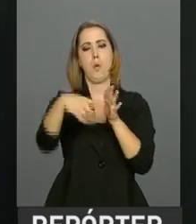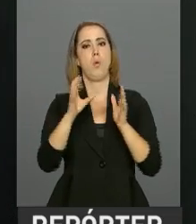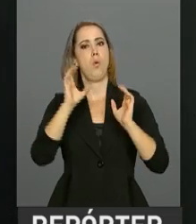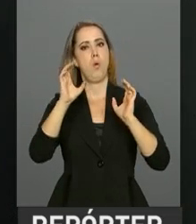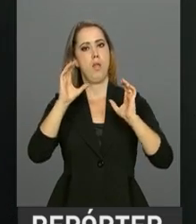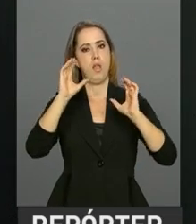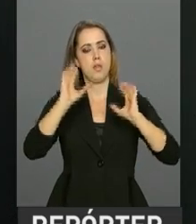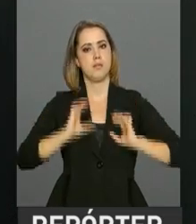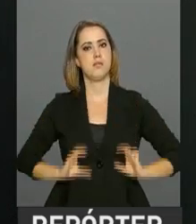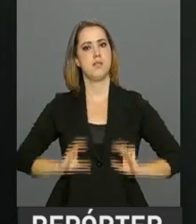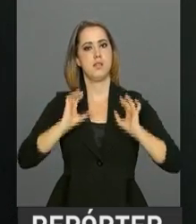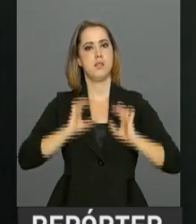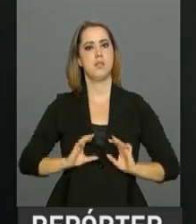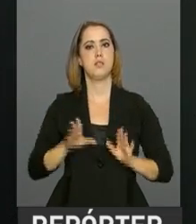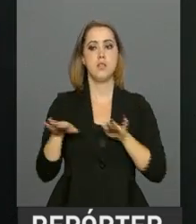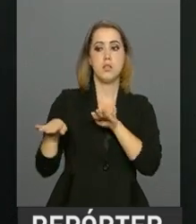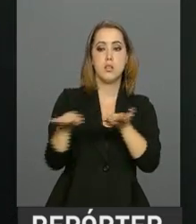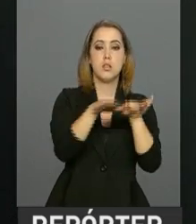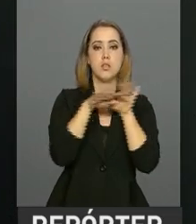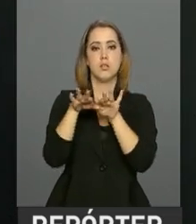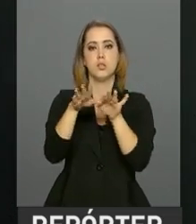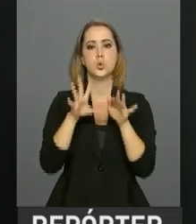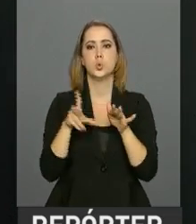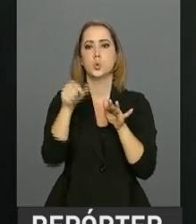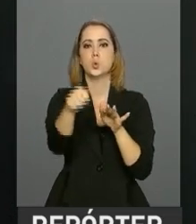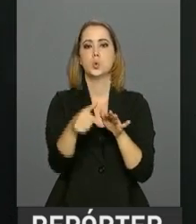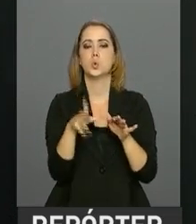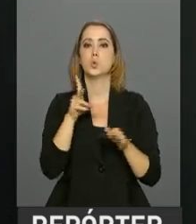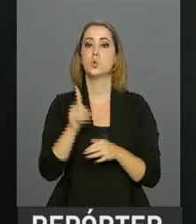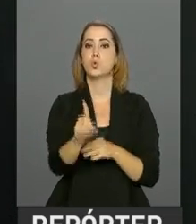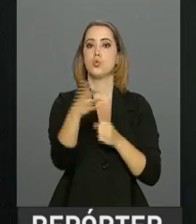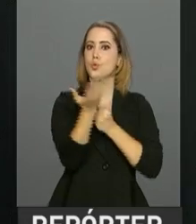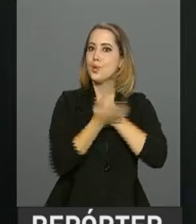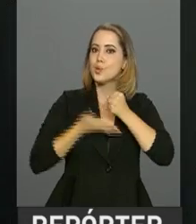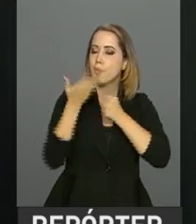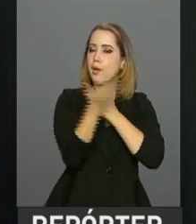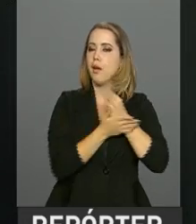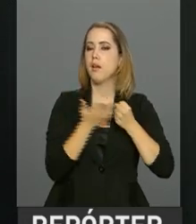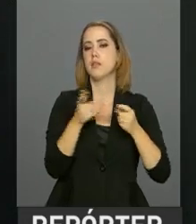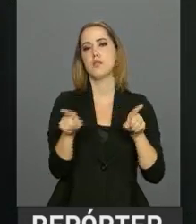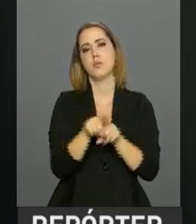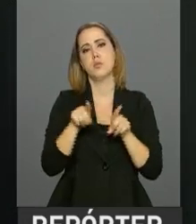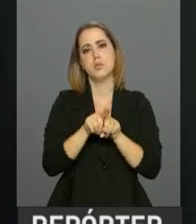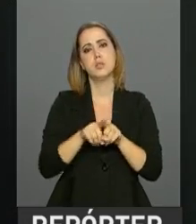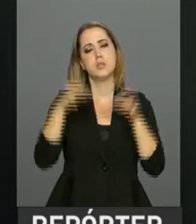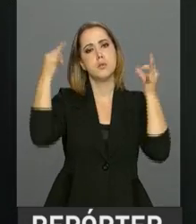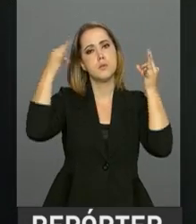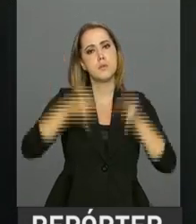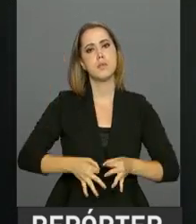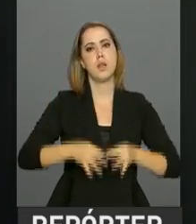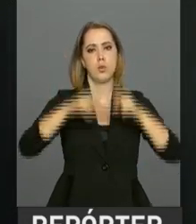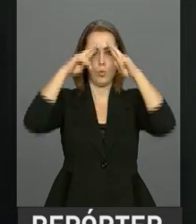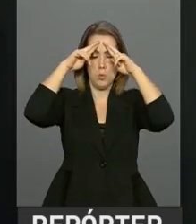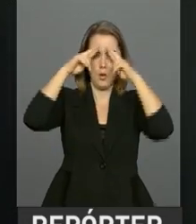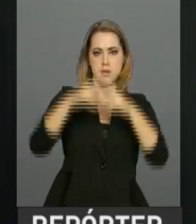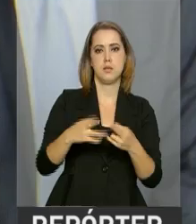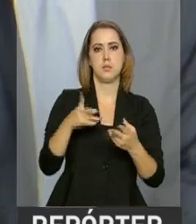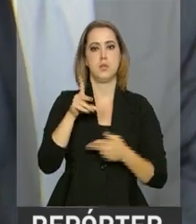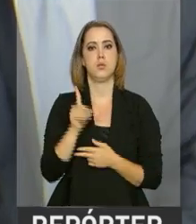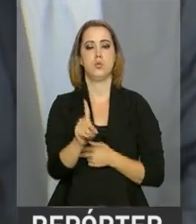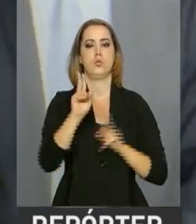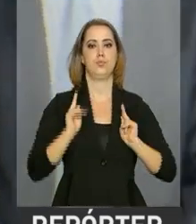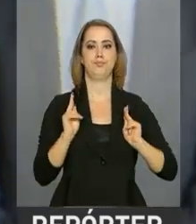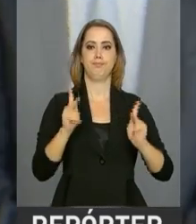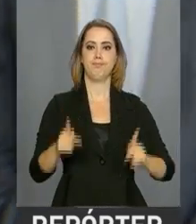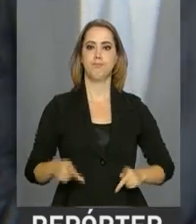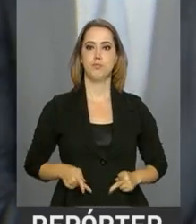todos os seus direitos essenciais para que haja efetivo respeito aos direitos humanos